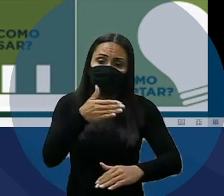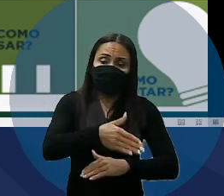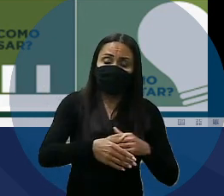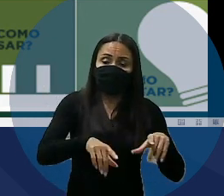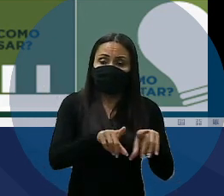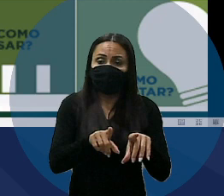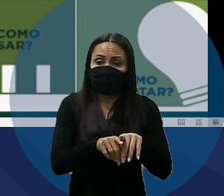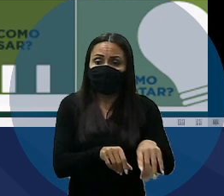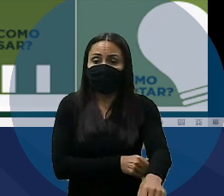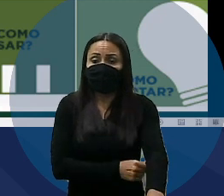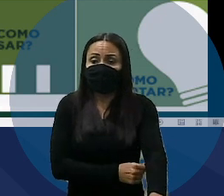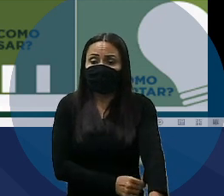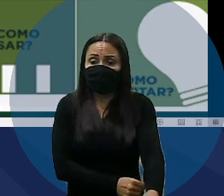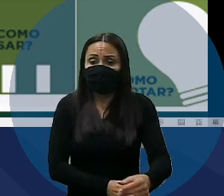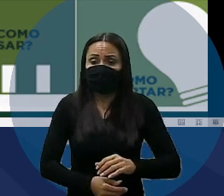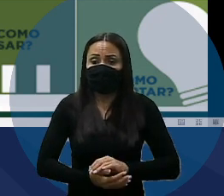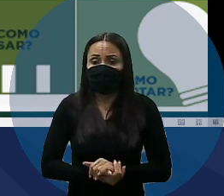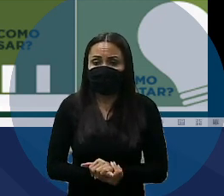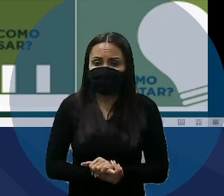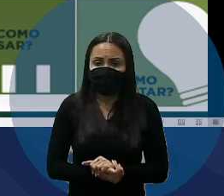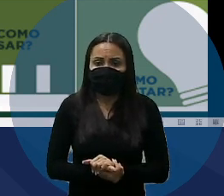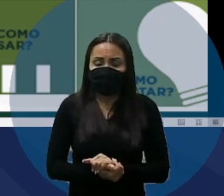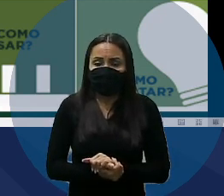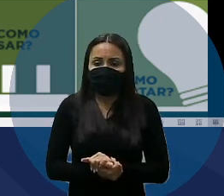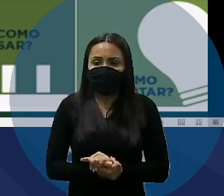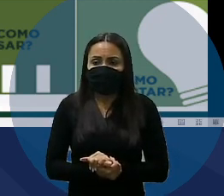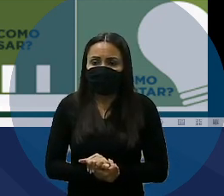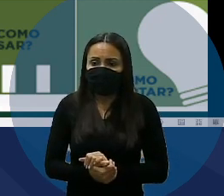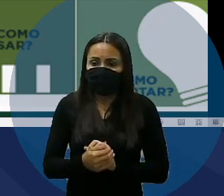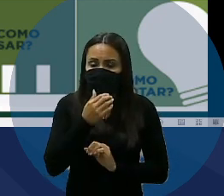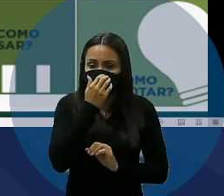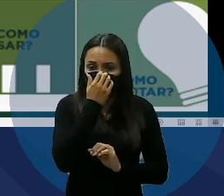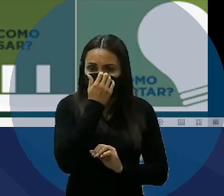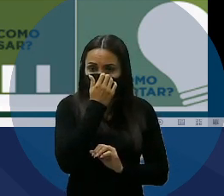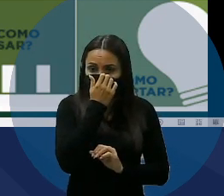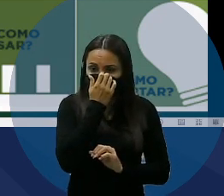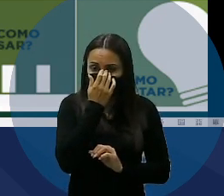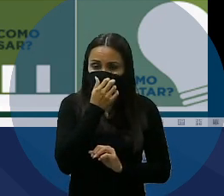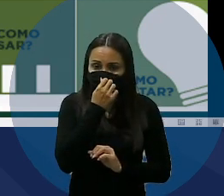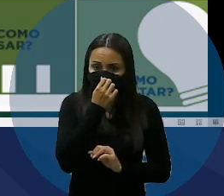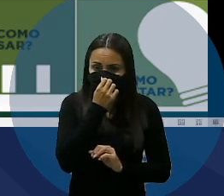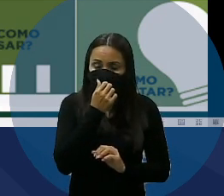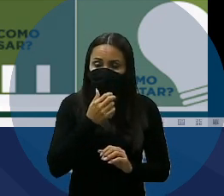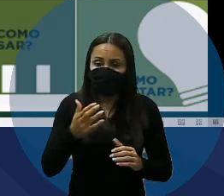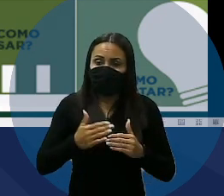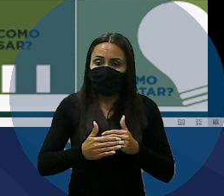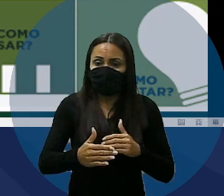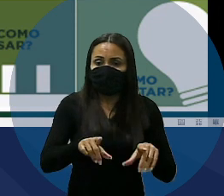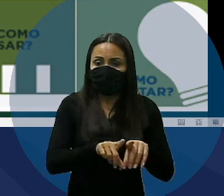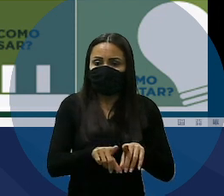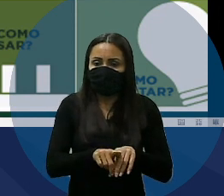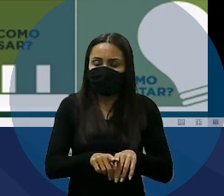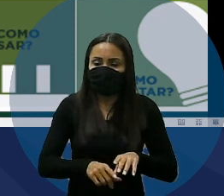do que recebe. Não compra um produto de qualidade. Diante disso, vem os questionamentos.